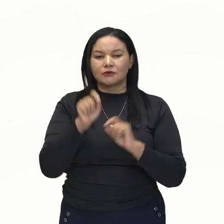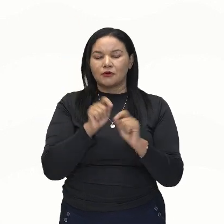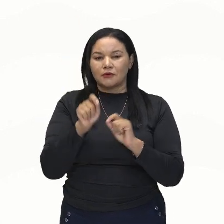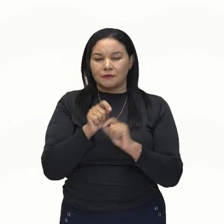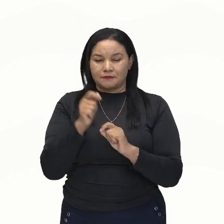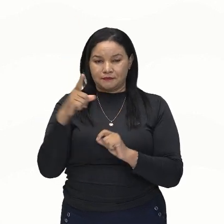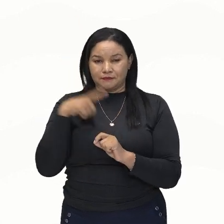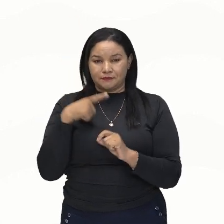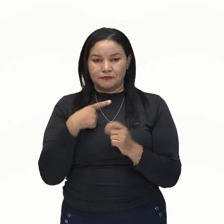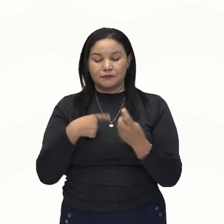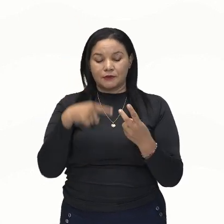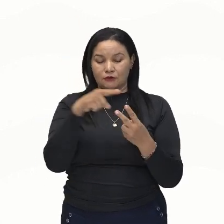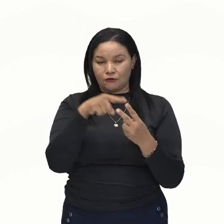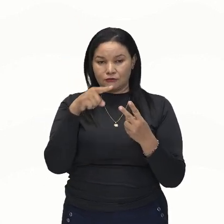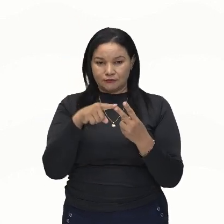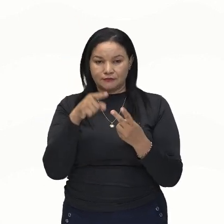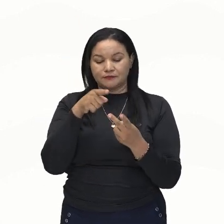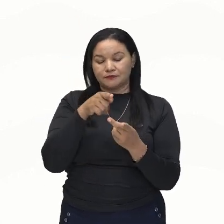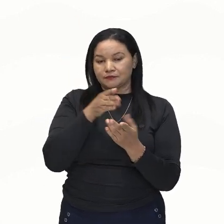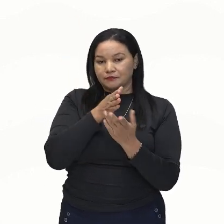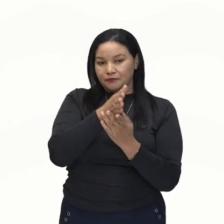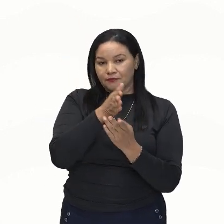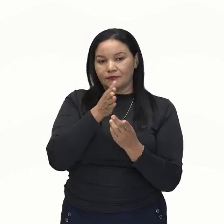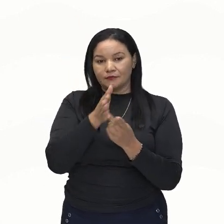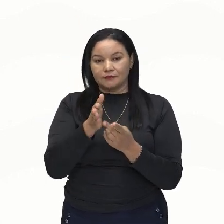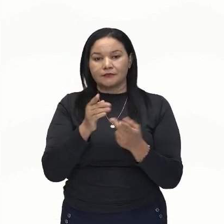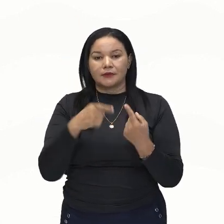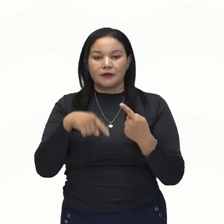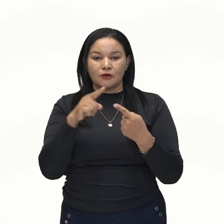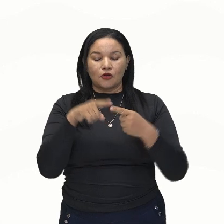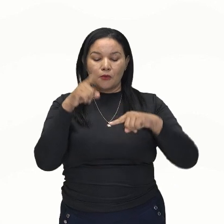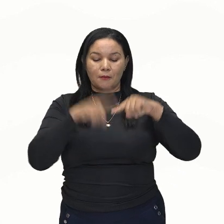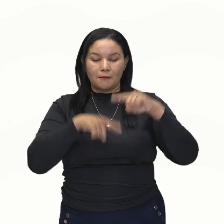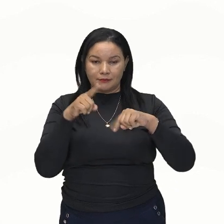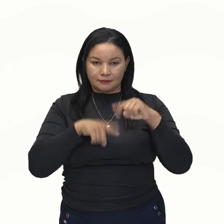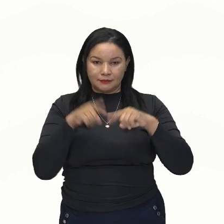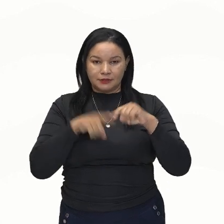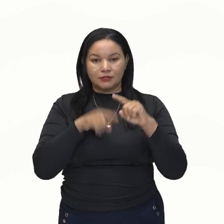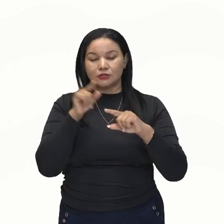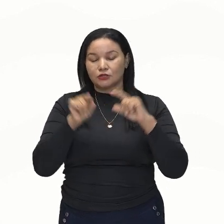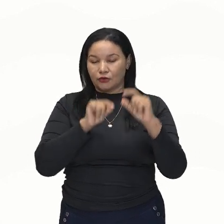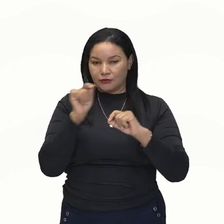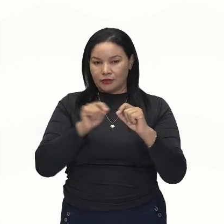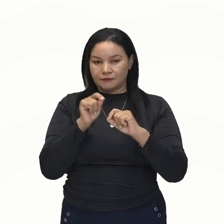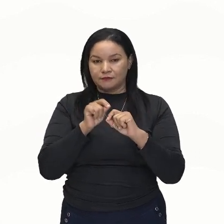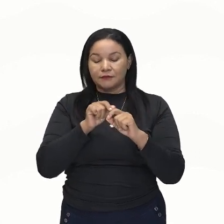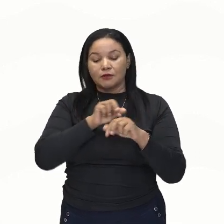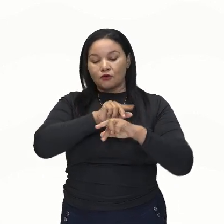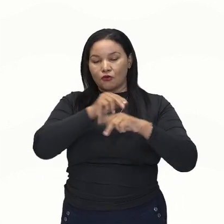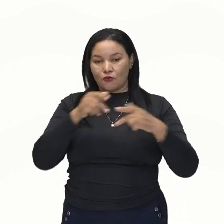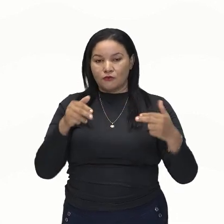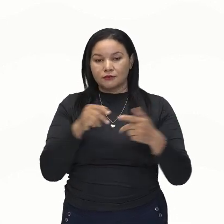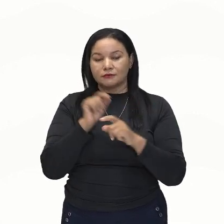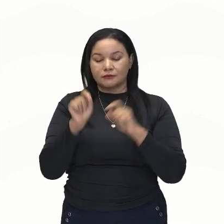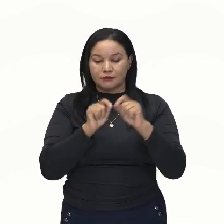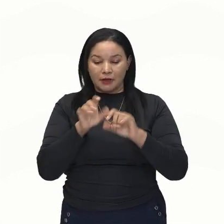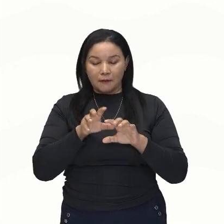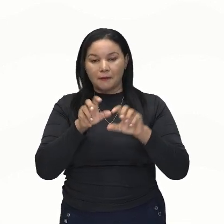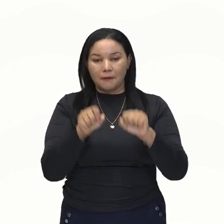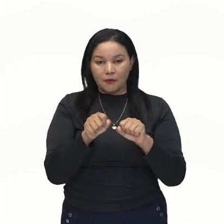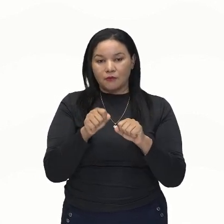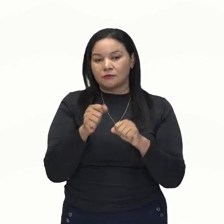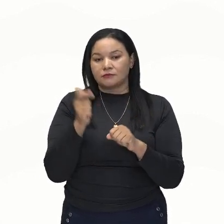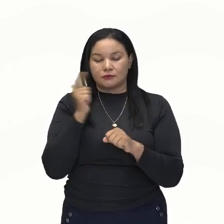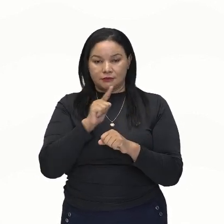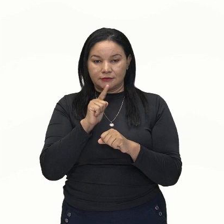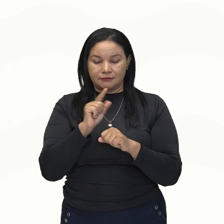ser dividido em bens materiais, que seriam o quê? Aquilo que é palpável, ou